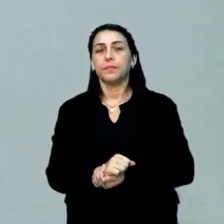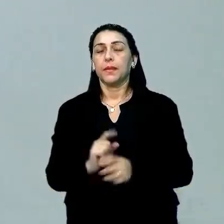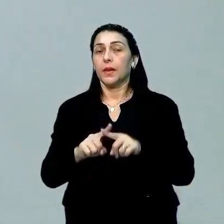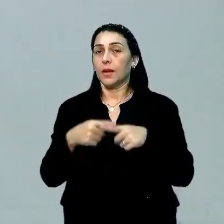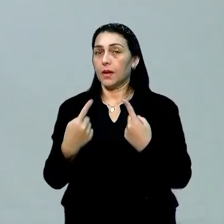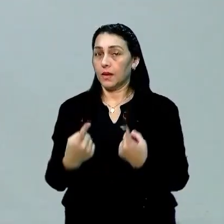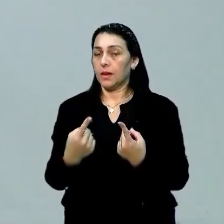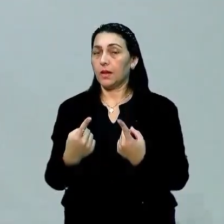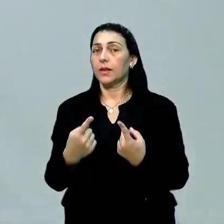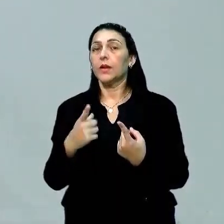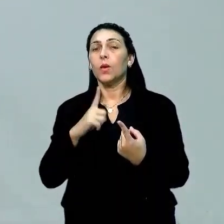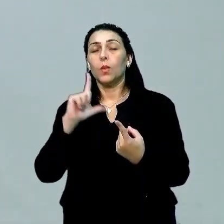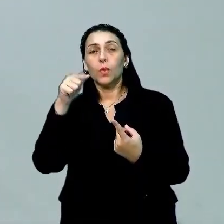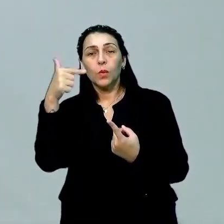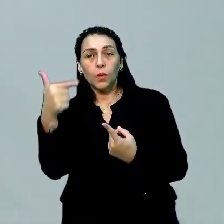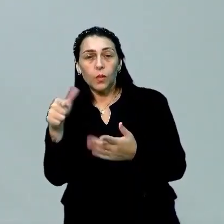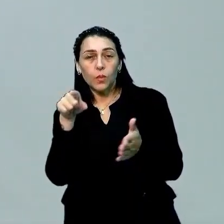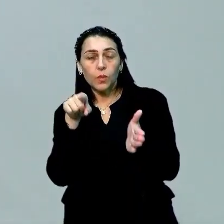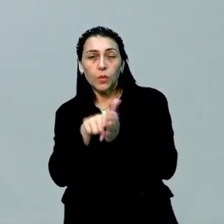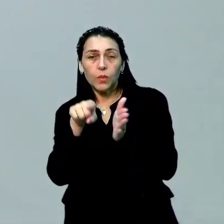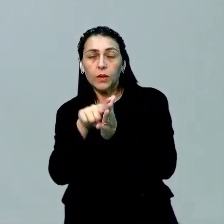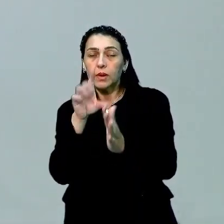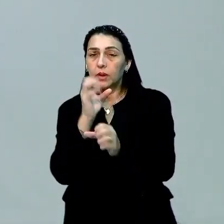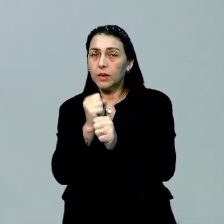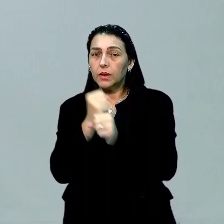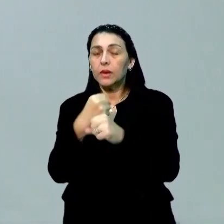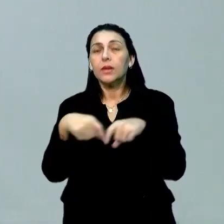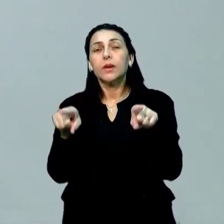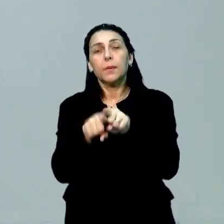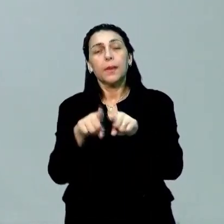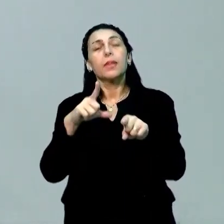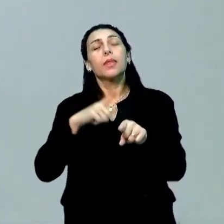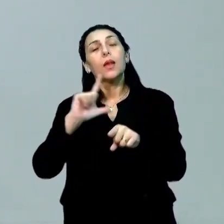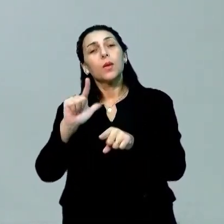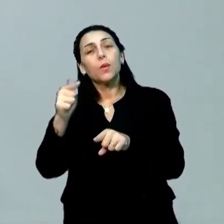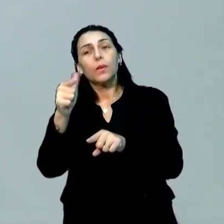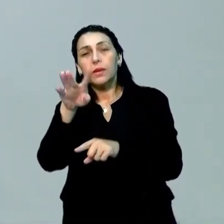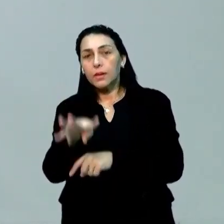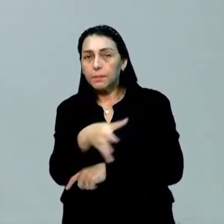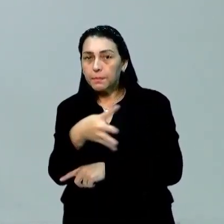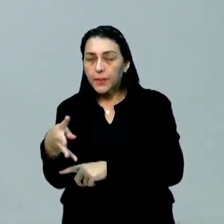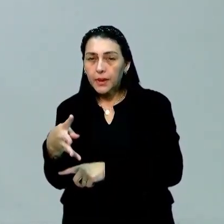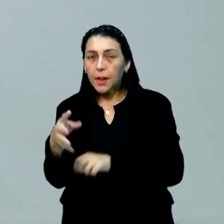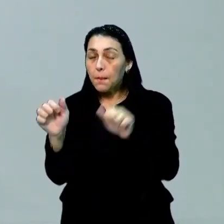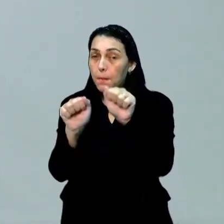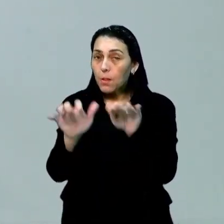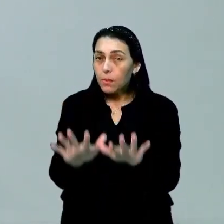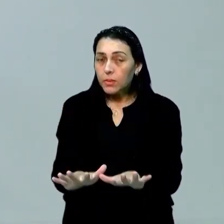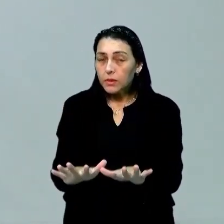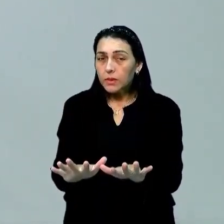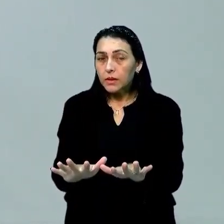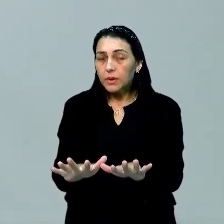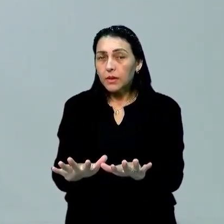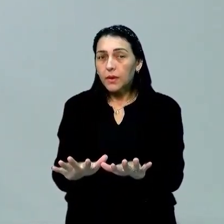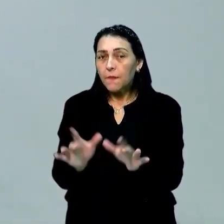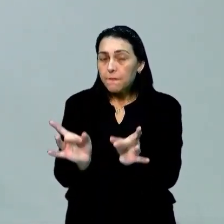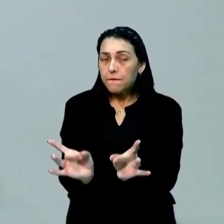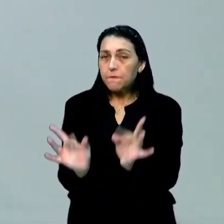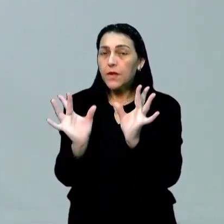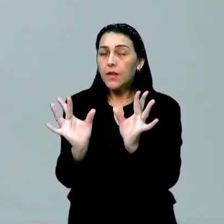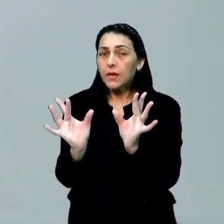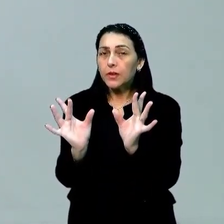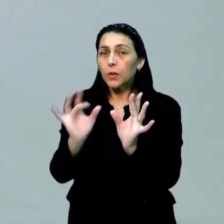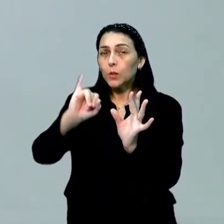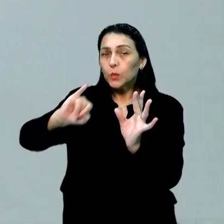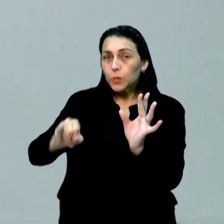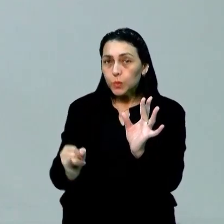para a gente trabalhar outras situações, também tem uma tabela, tá? Promoção, vendas,